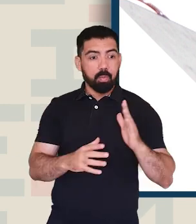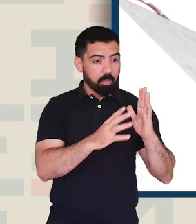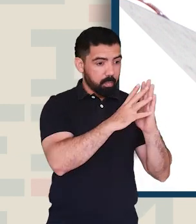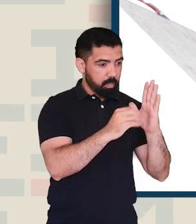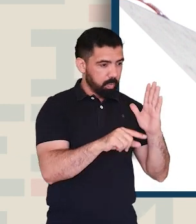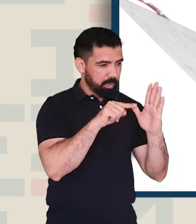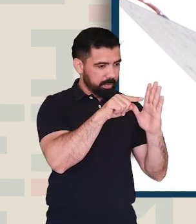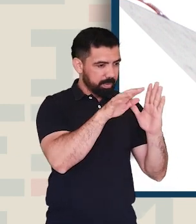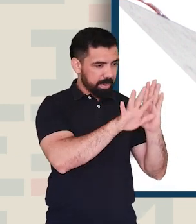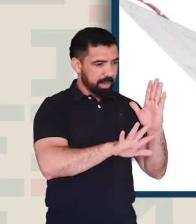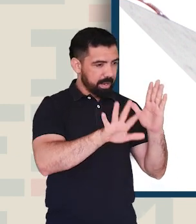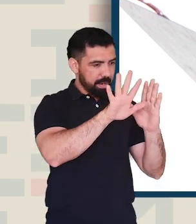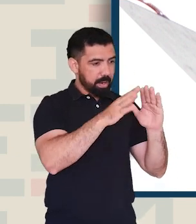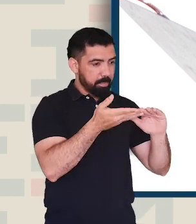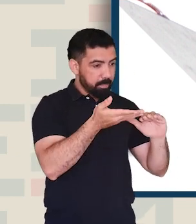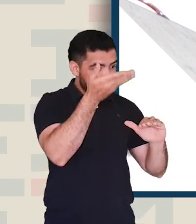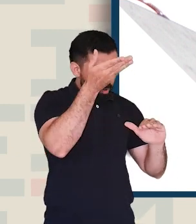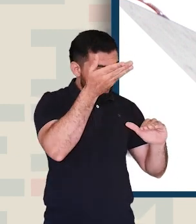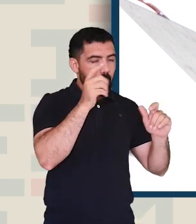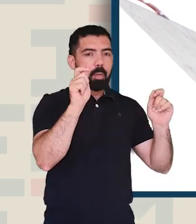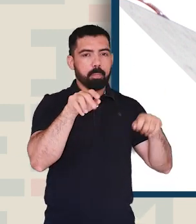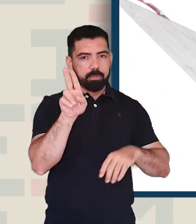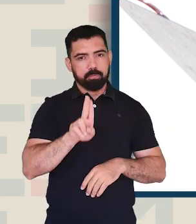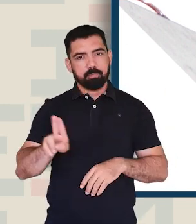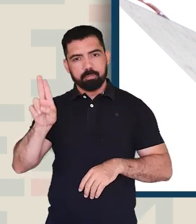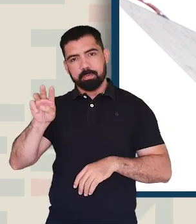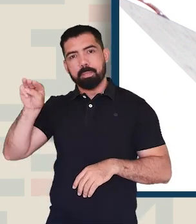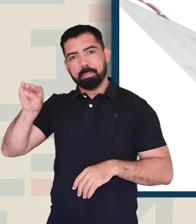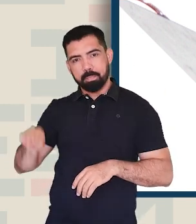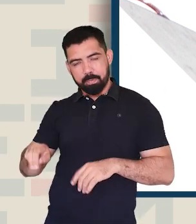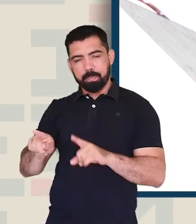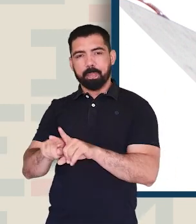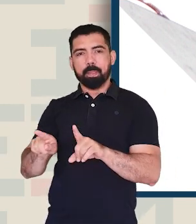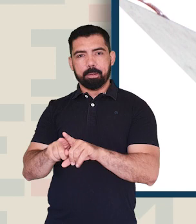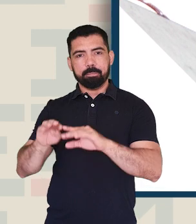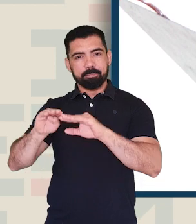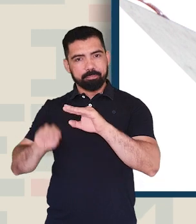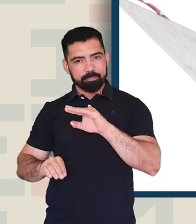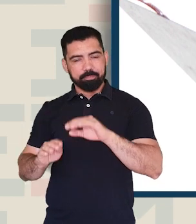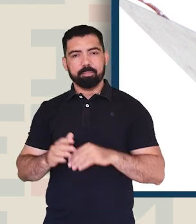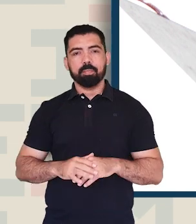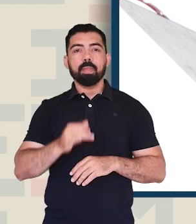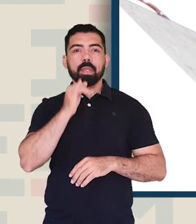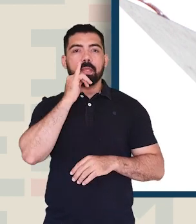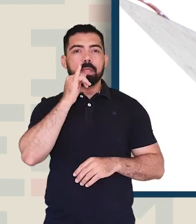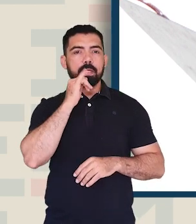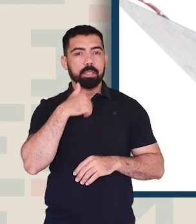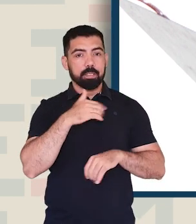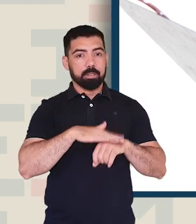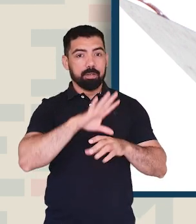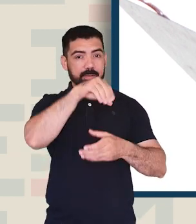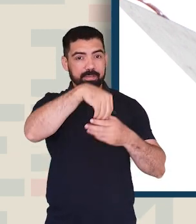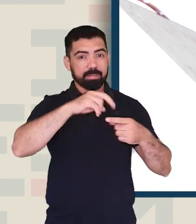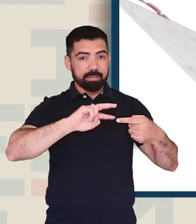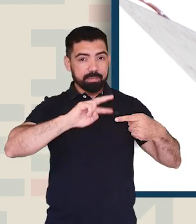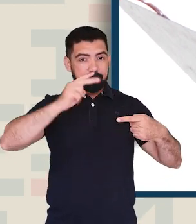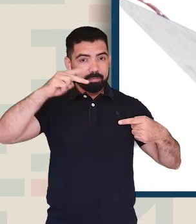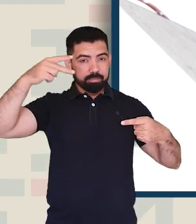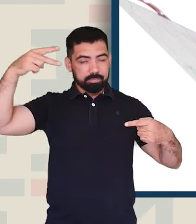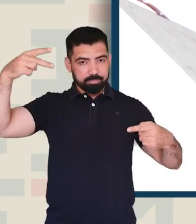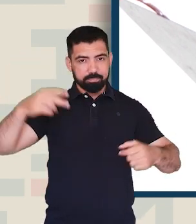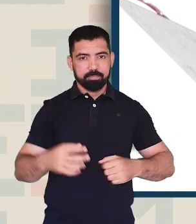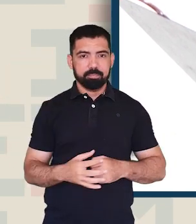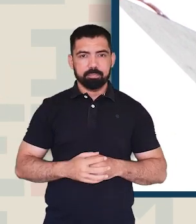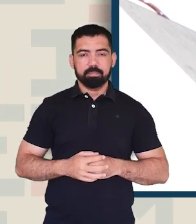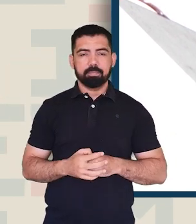molde do campo harmônico maior, certo? Onde você tem, no caso aí da escala